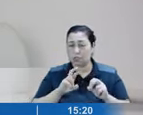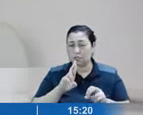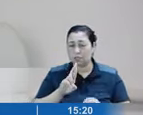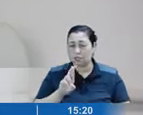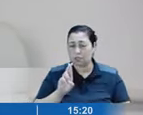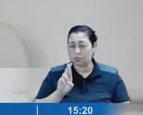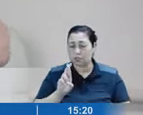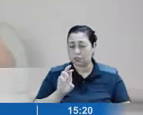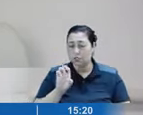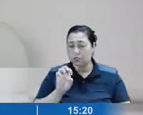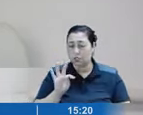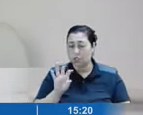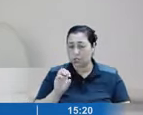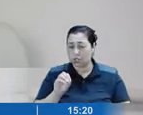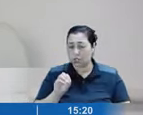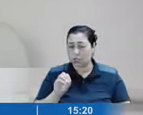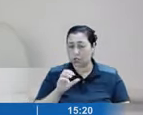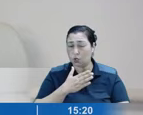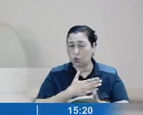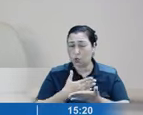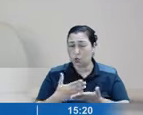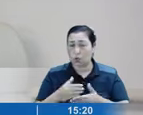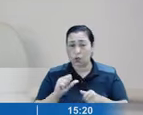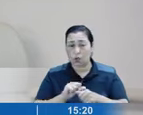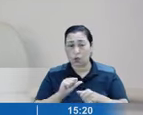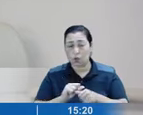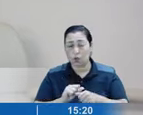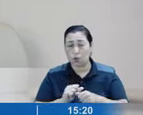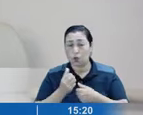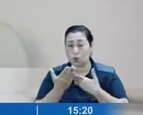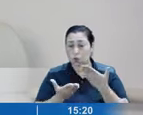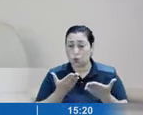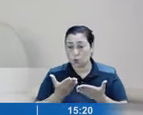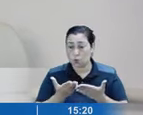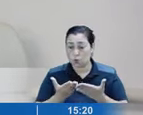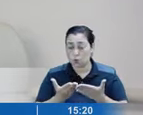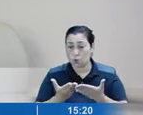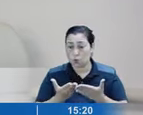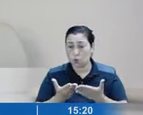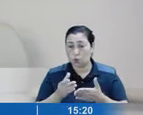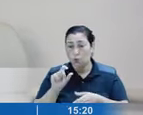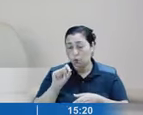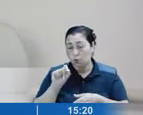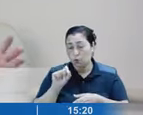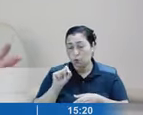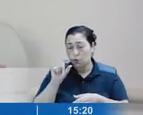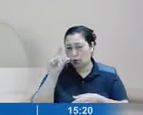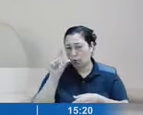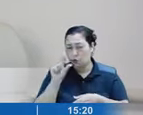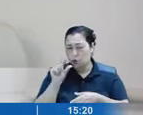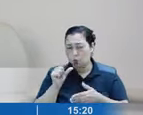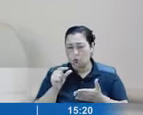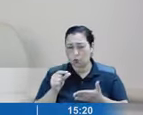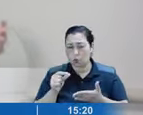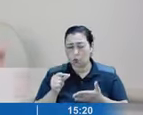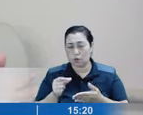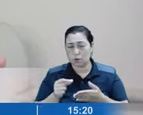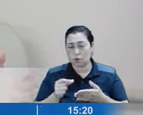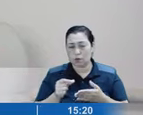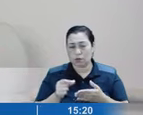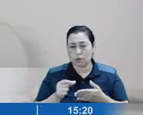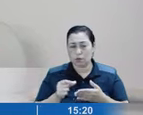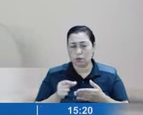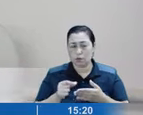aí houve, inicialmente, foi tentado fazer o tratamento menos invasivo, né?